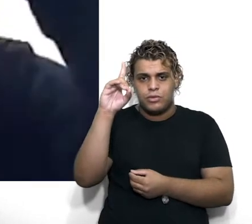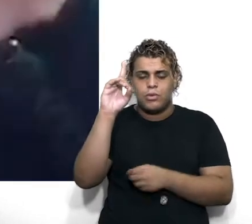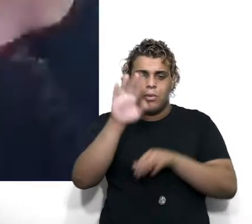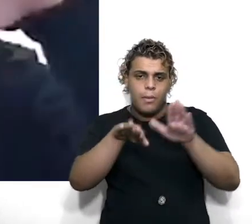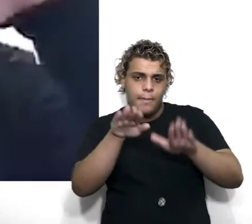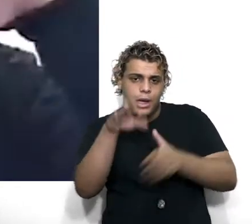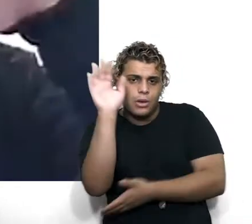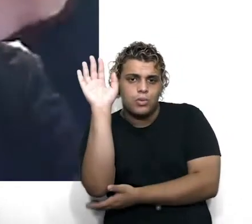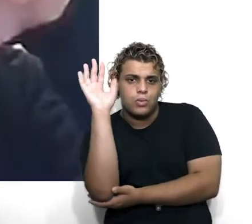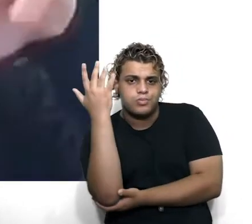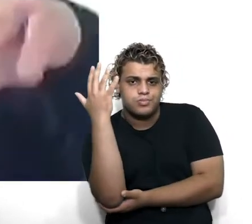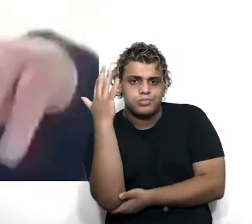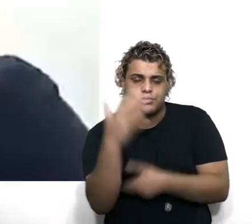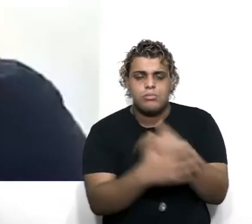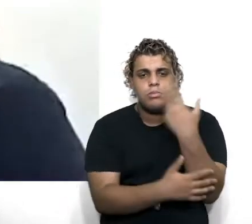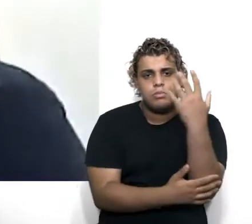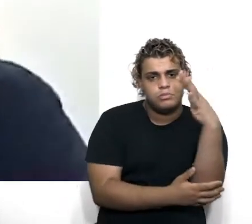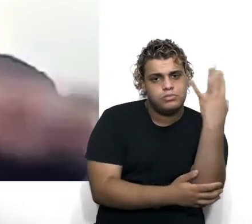e